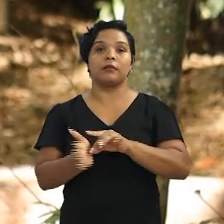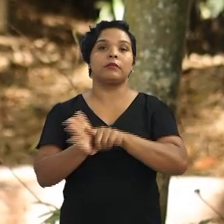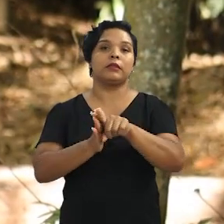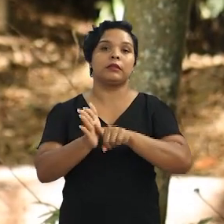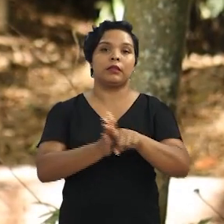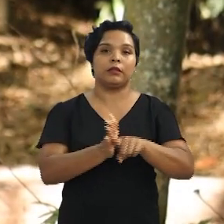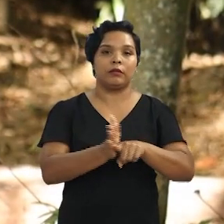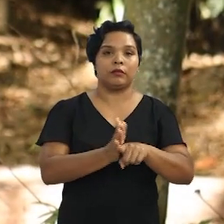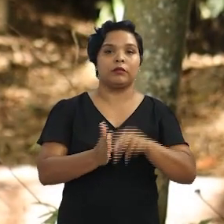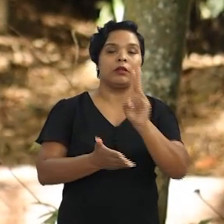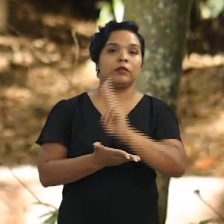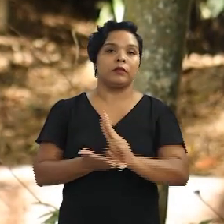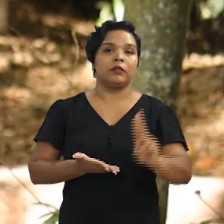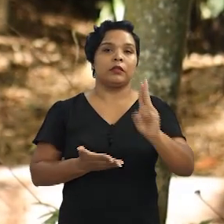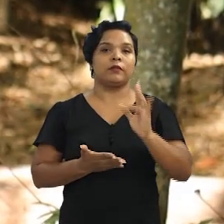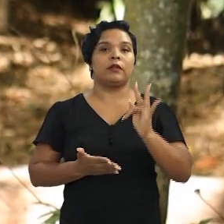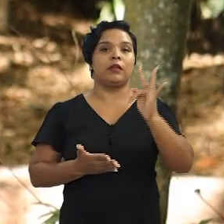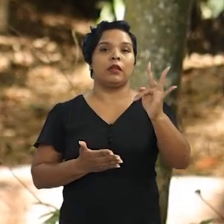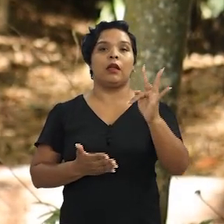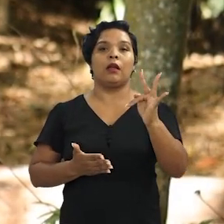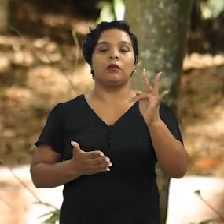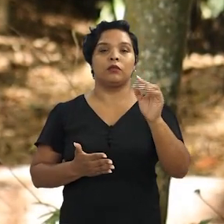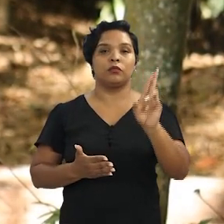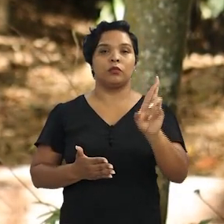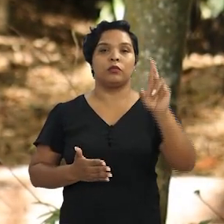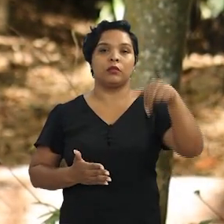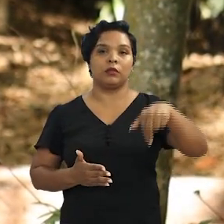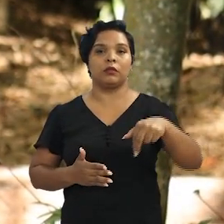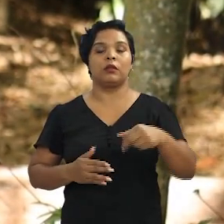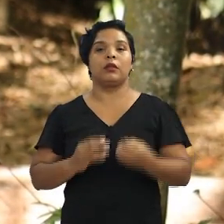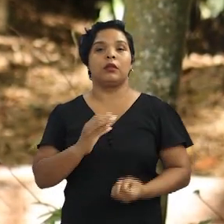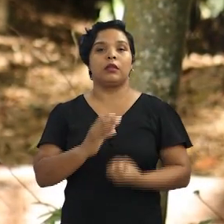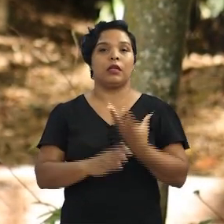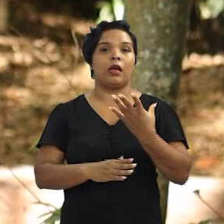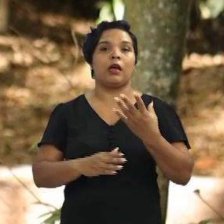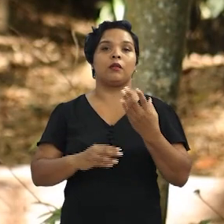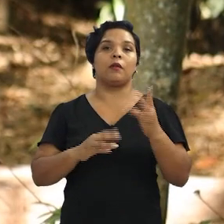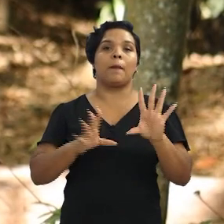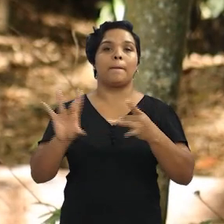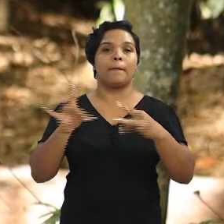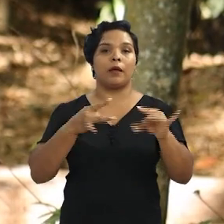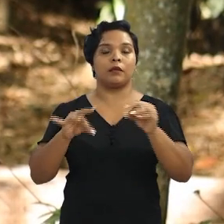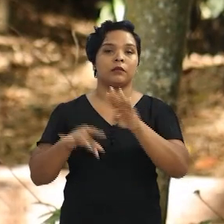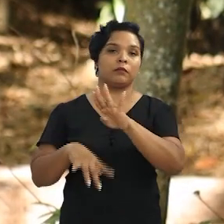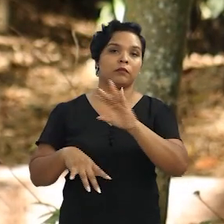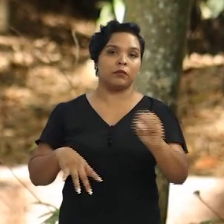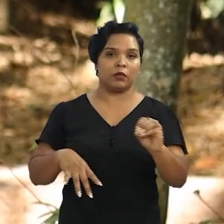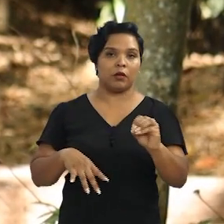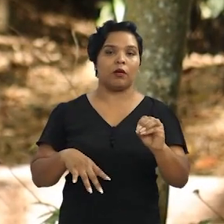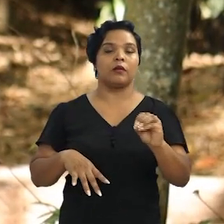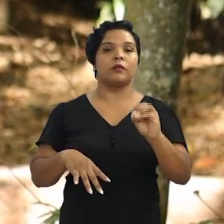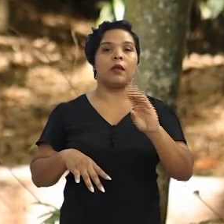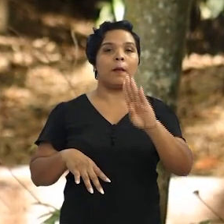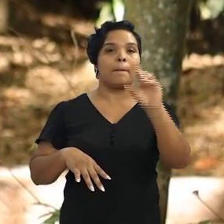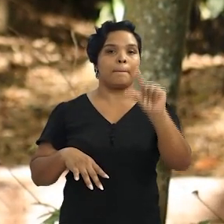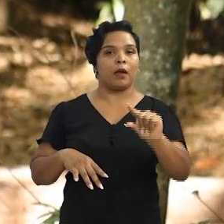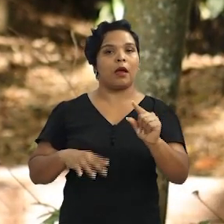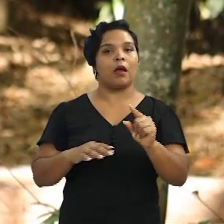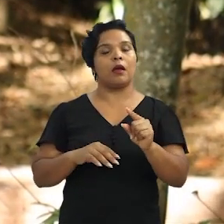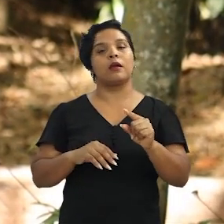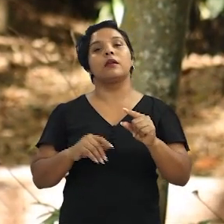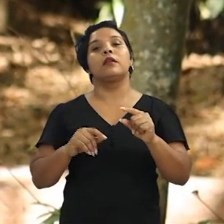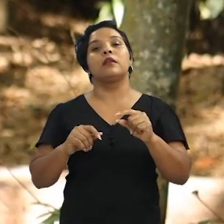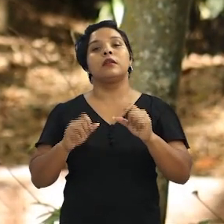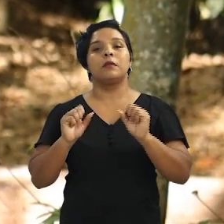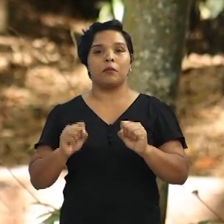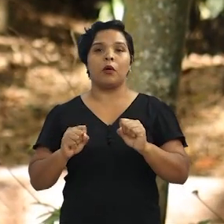realidade, pesquisadores da Universidade Federal do Rio Grande do Norte criaram embalagens biodegradáveis com propriedades antimicrobianas